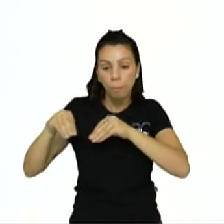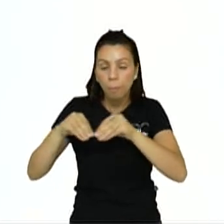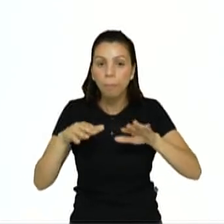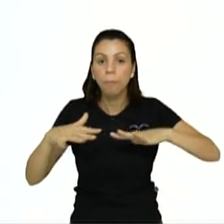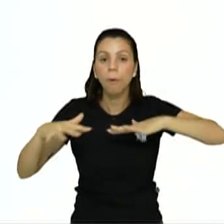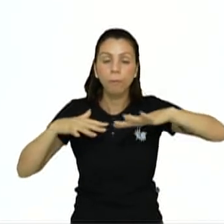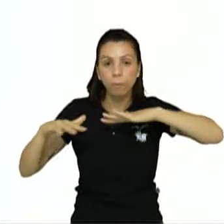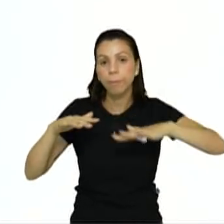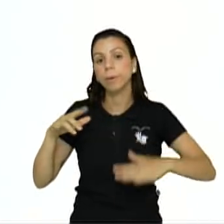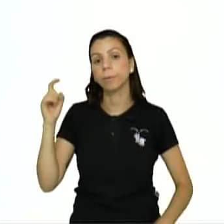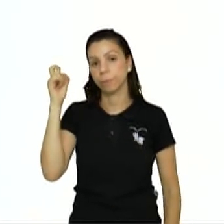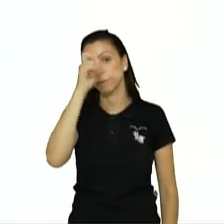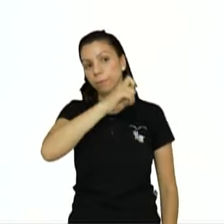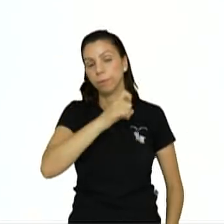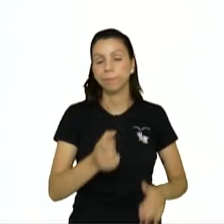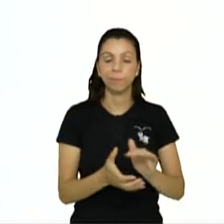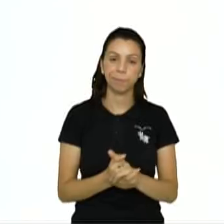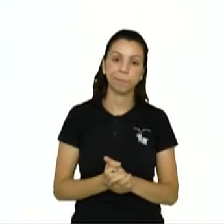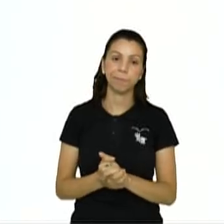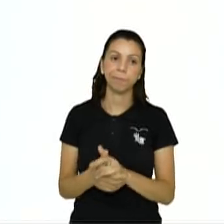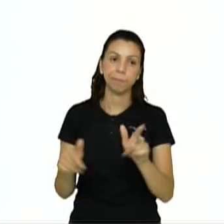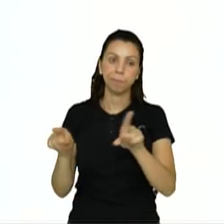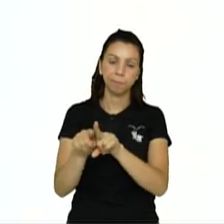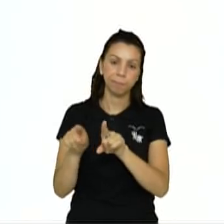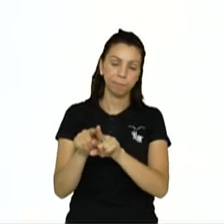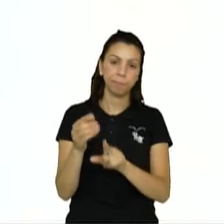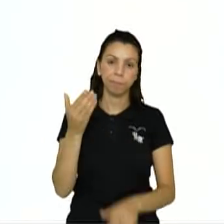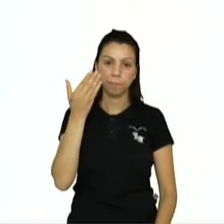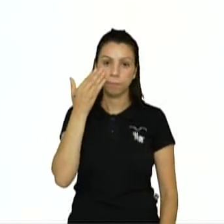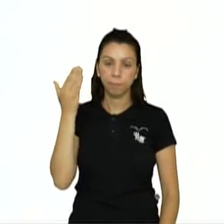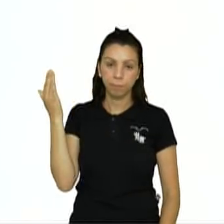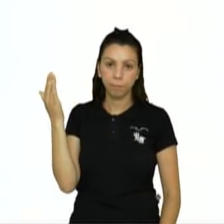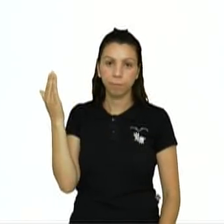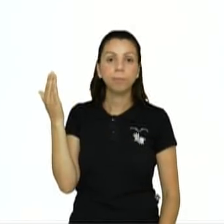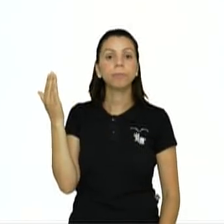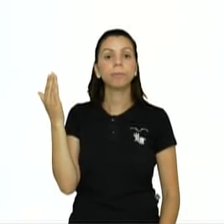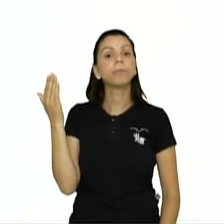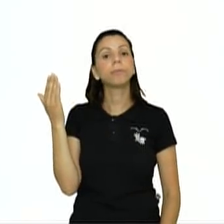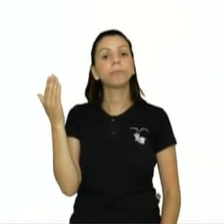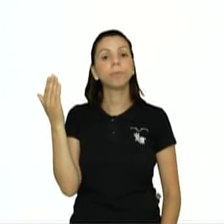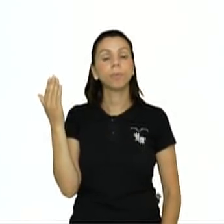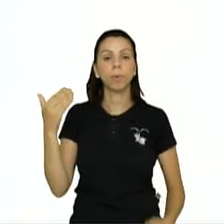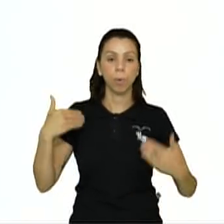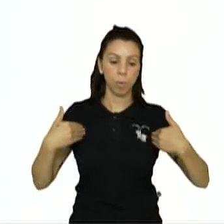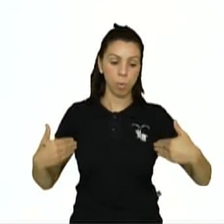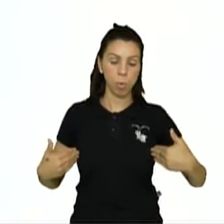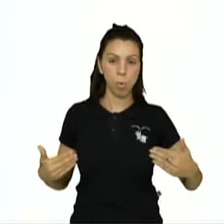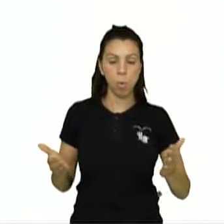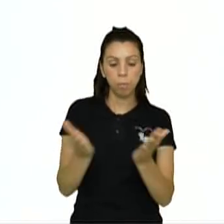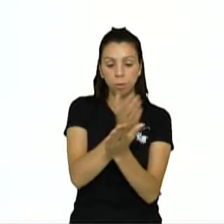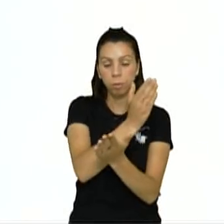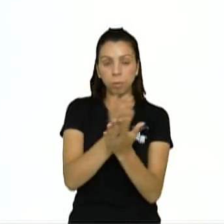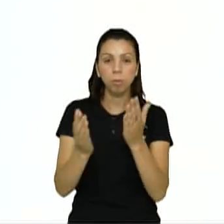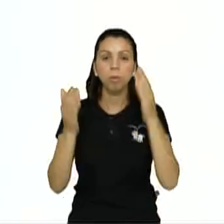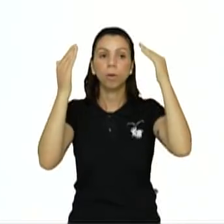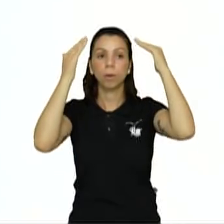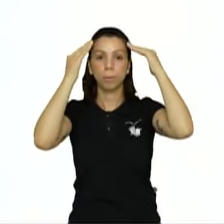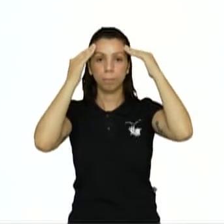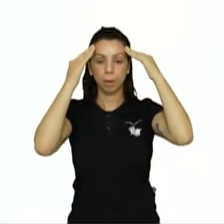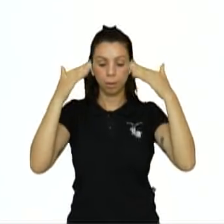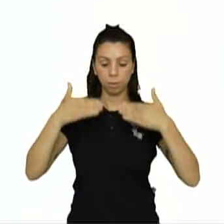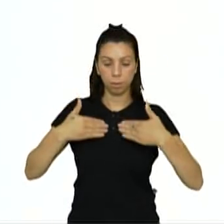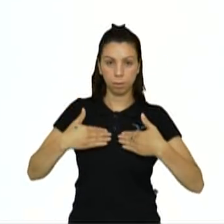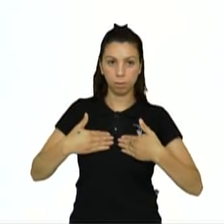maioria dos artrópodes vai ter o corpo segmentado, ou seja, dividido em cabeça, tórax